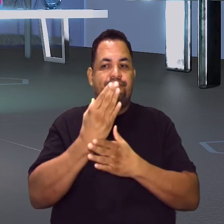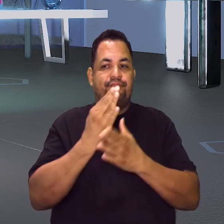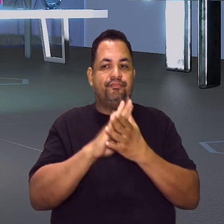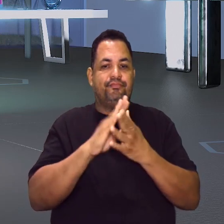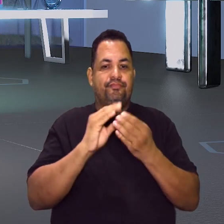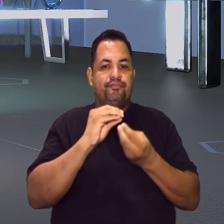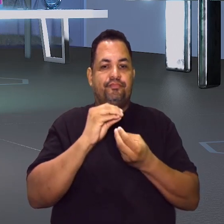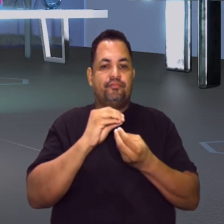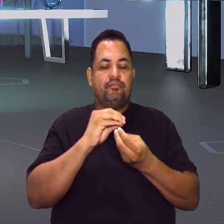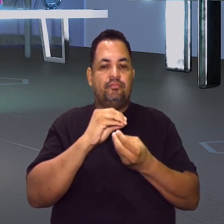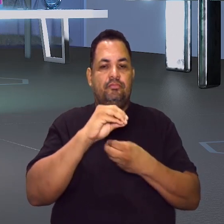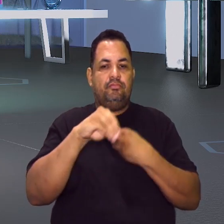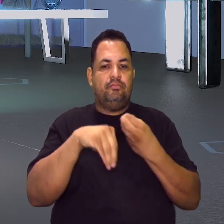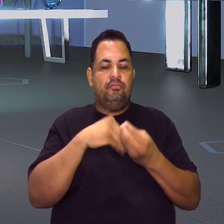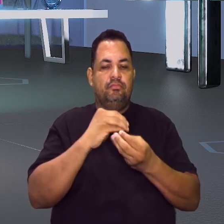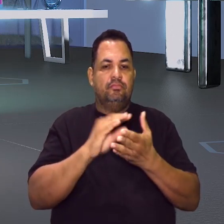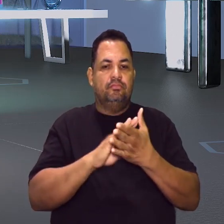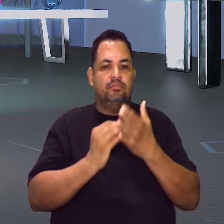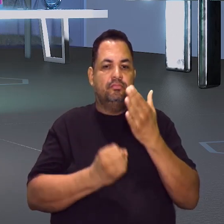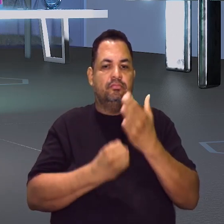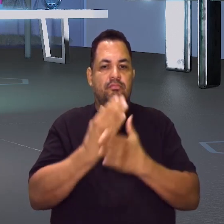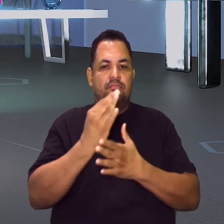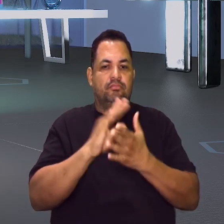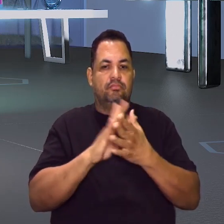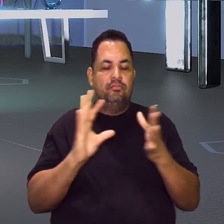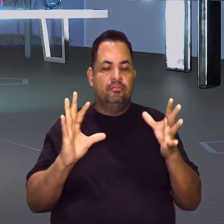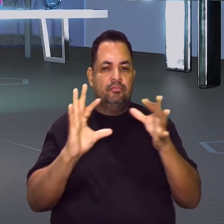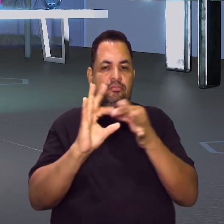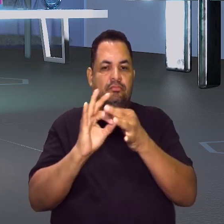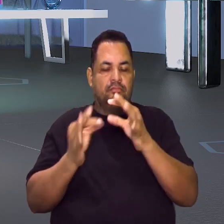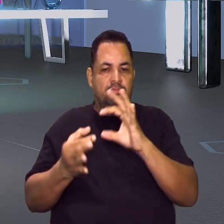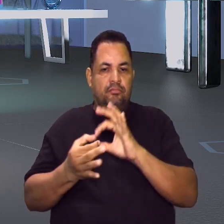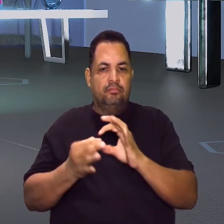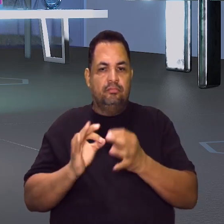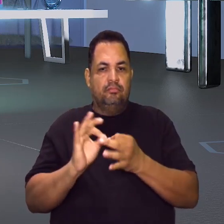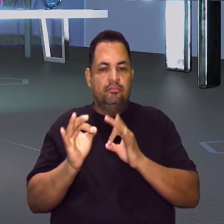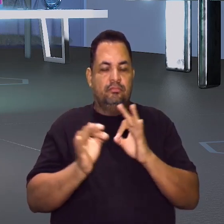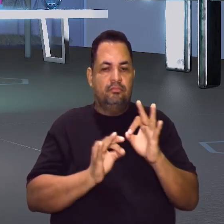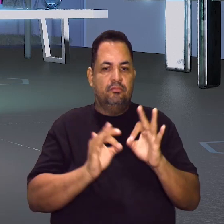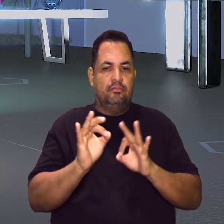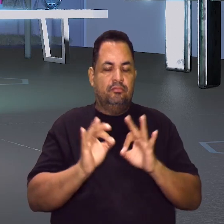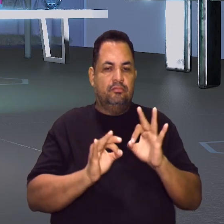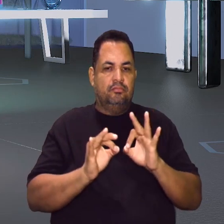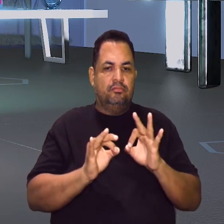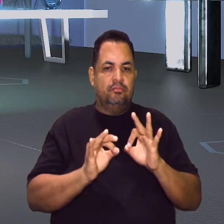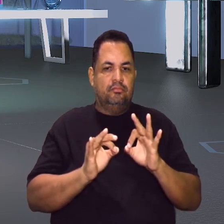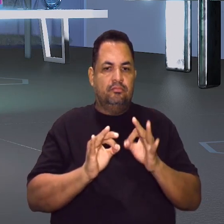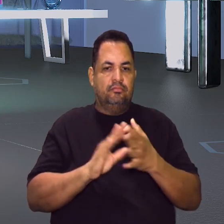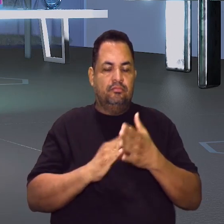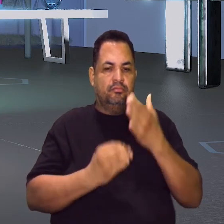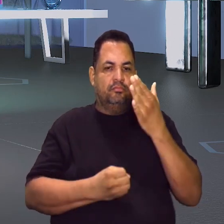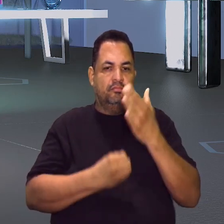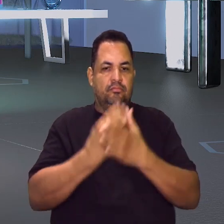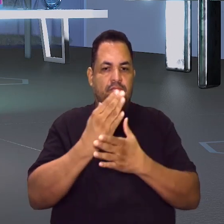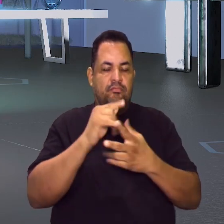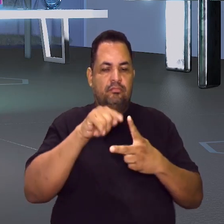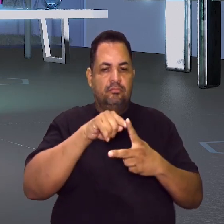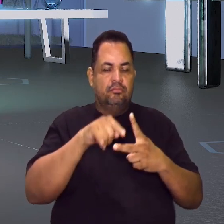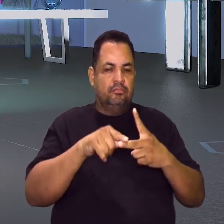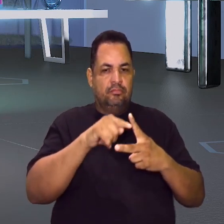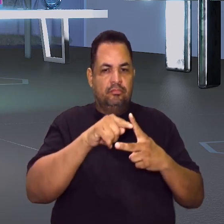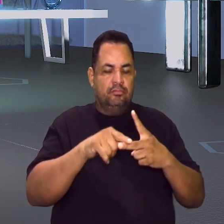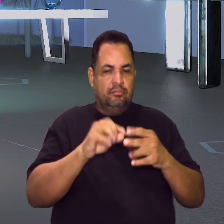composto, eles geram ligações e essas ligações geram